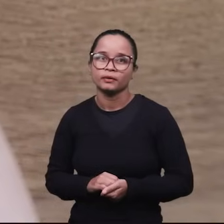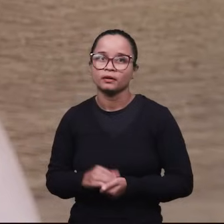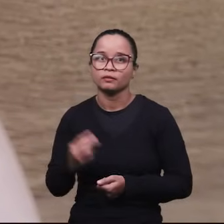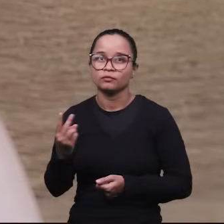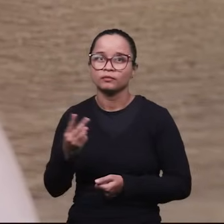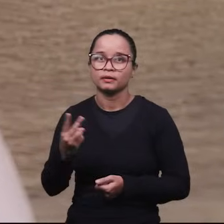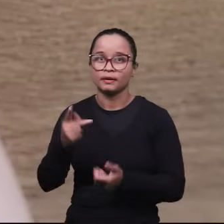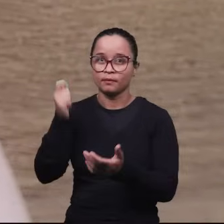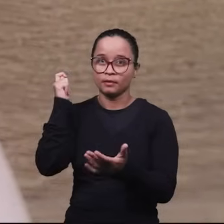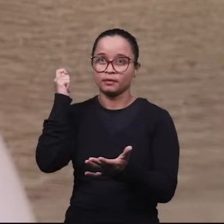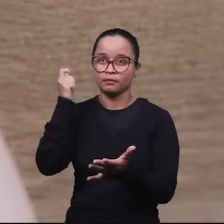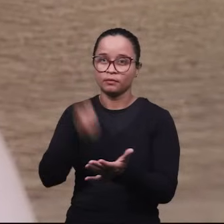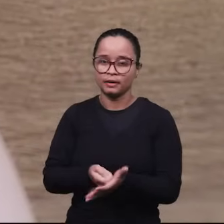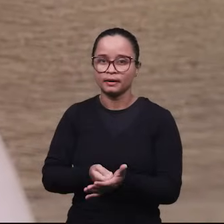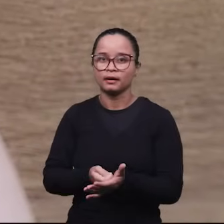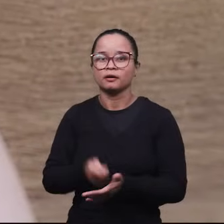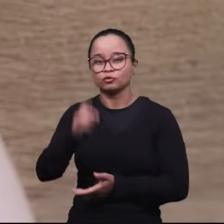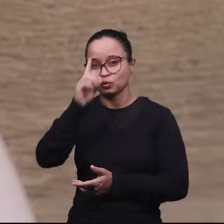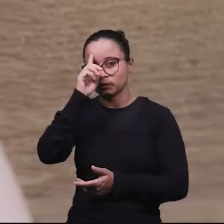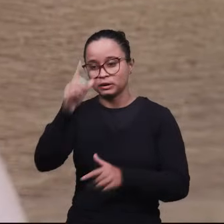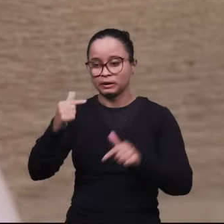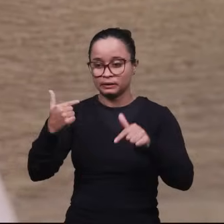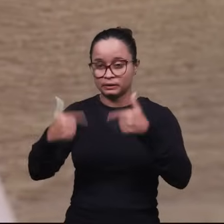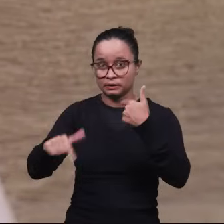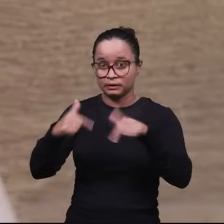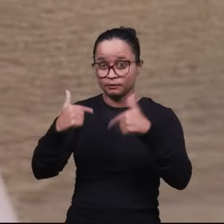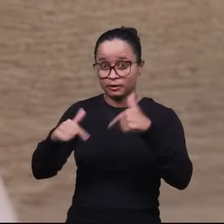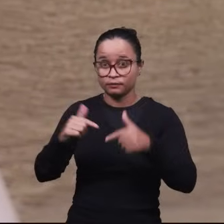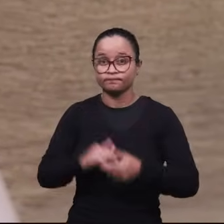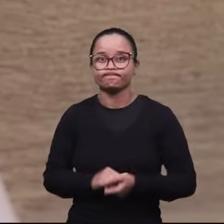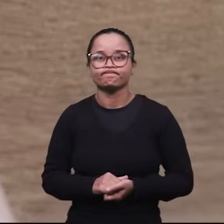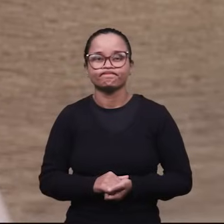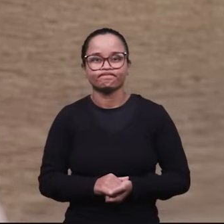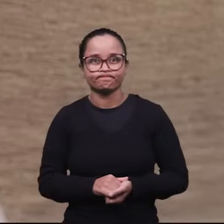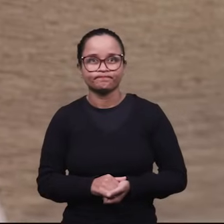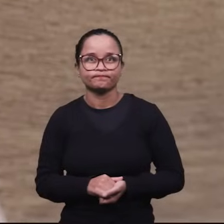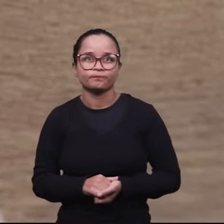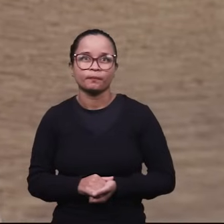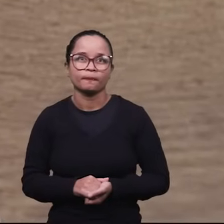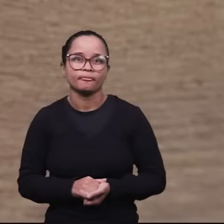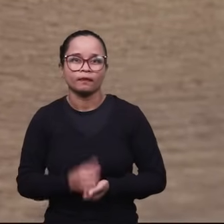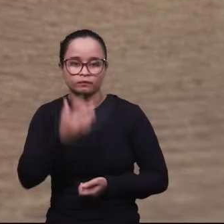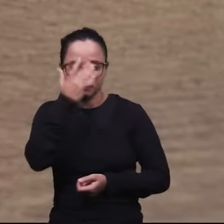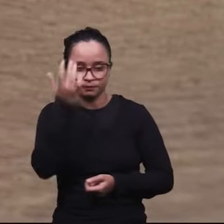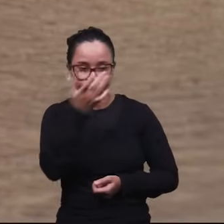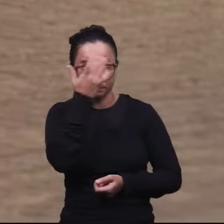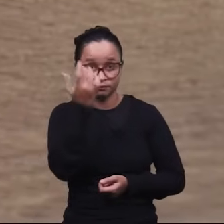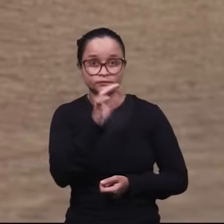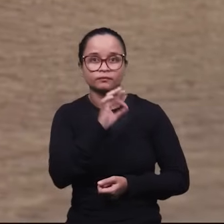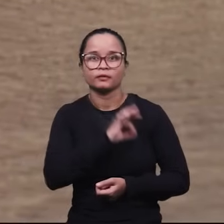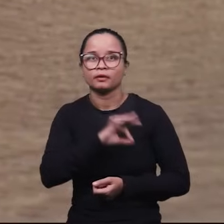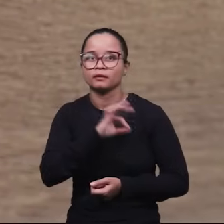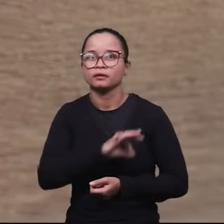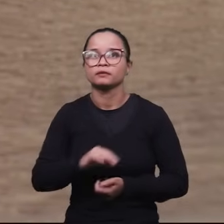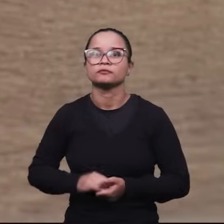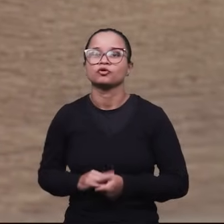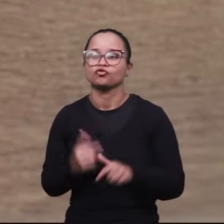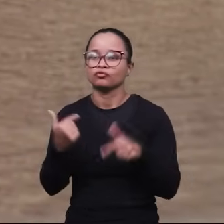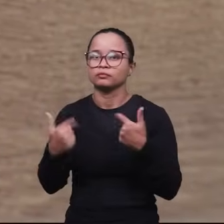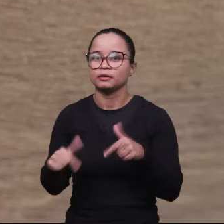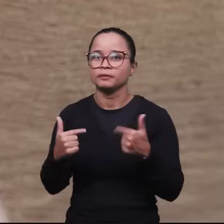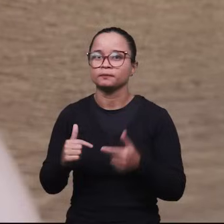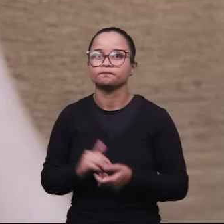para pagar um dia de trabalho de um assalariado, de uma jornada de